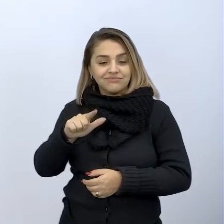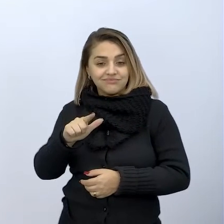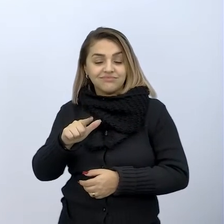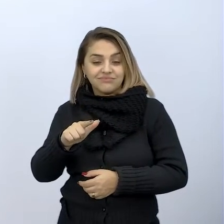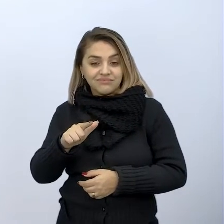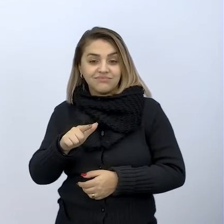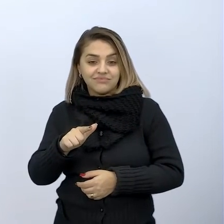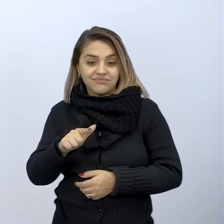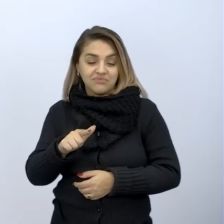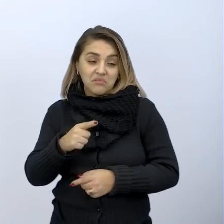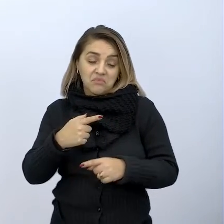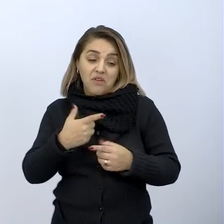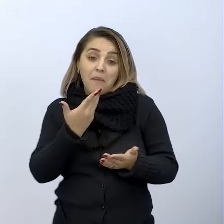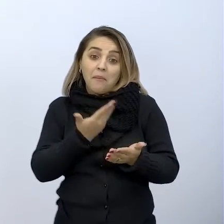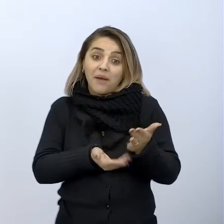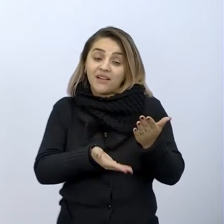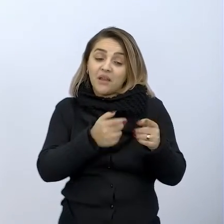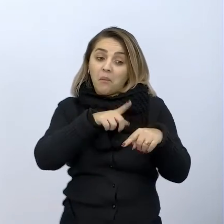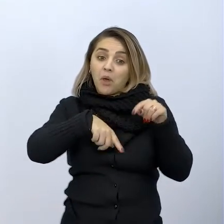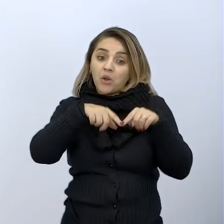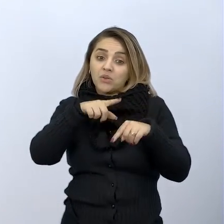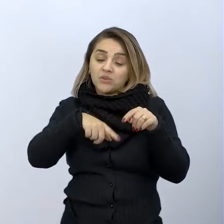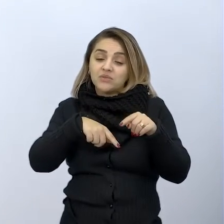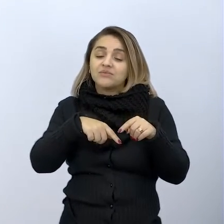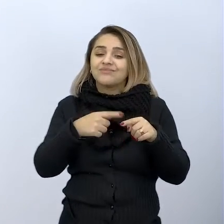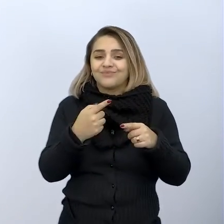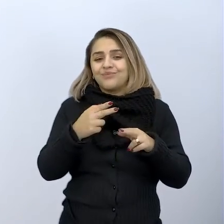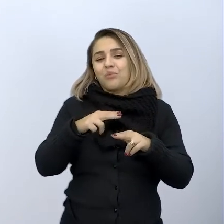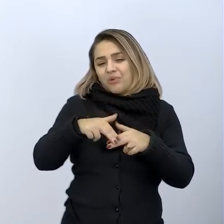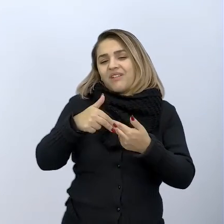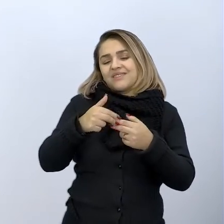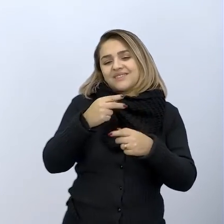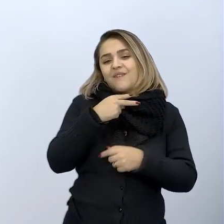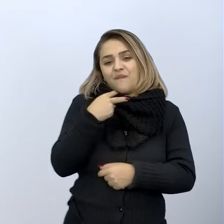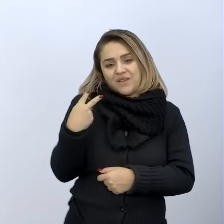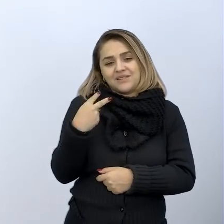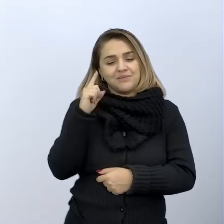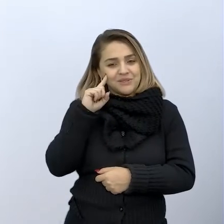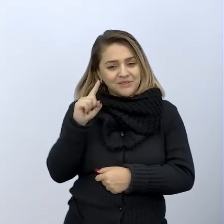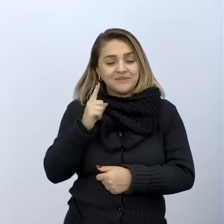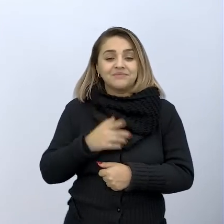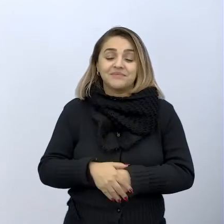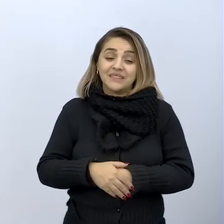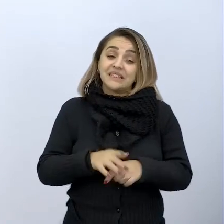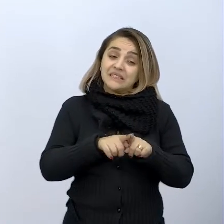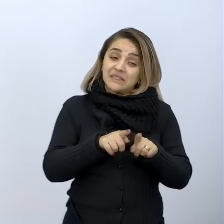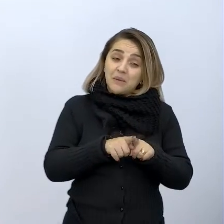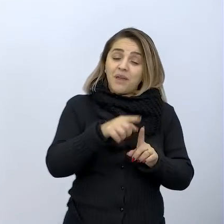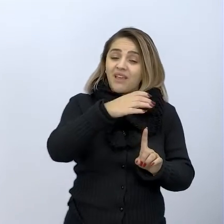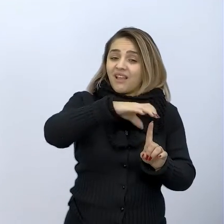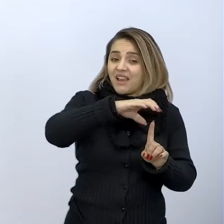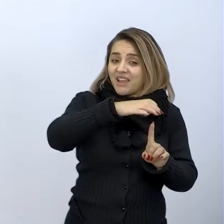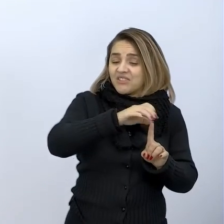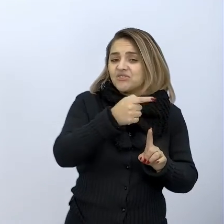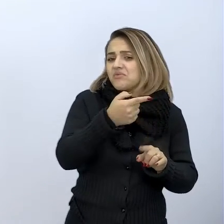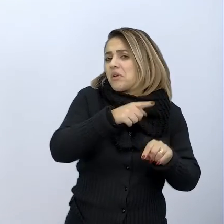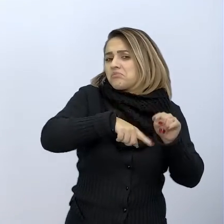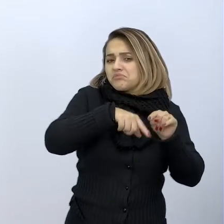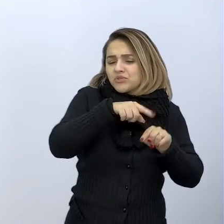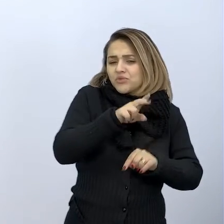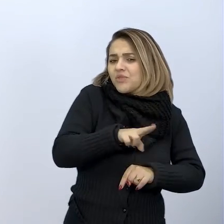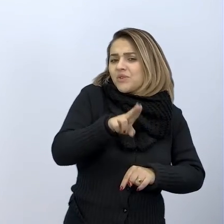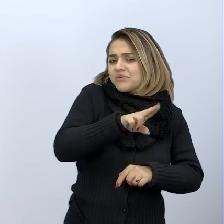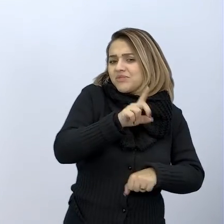ia para a data de validade estourada, ganha o consumidor, que quer um produto para ser feito de forma emergencial, e